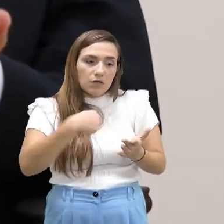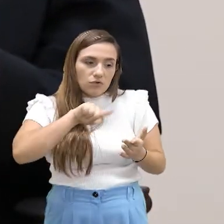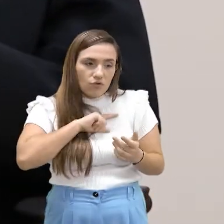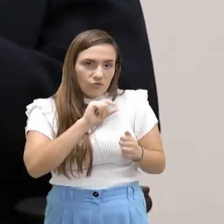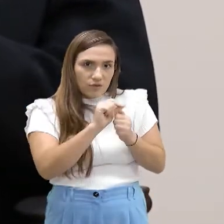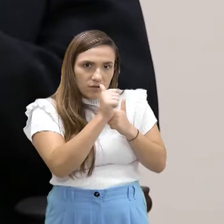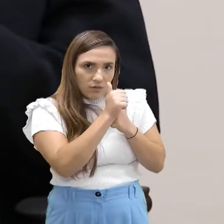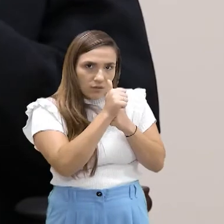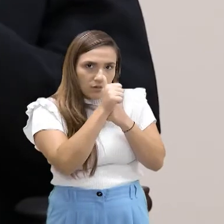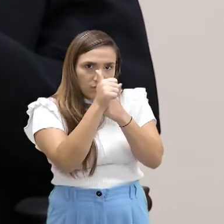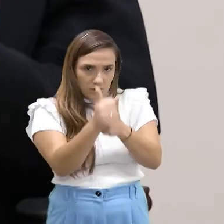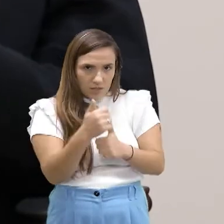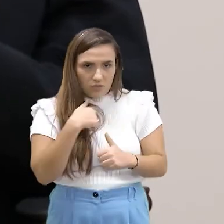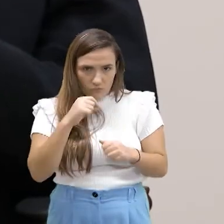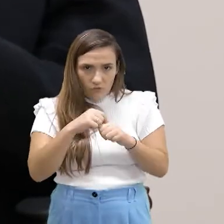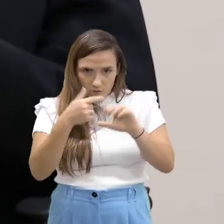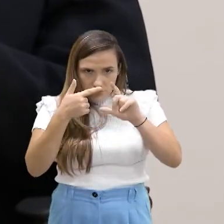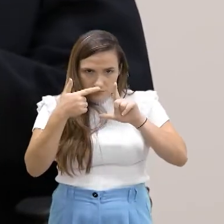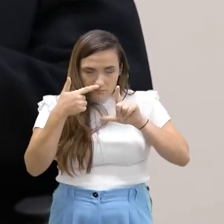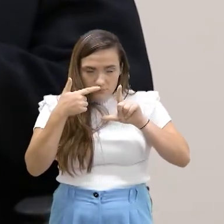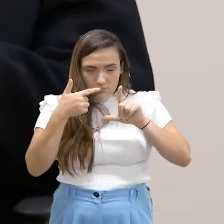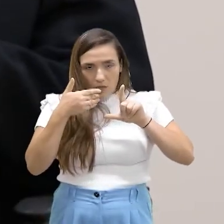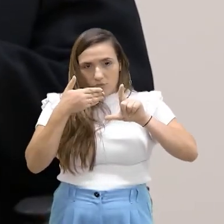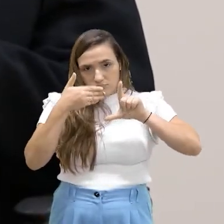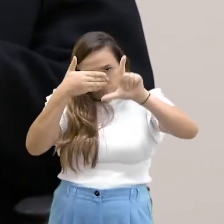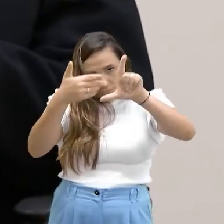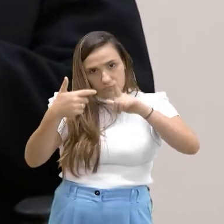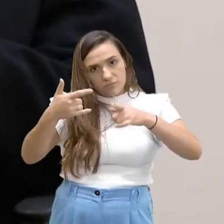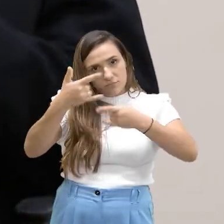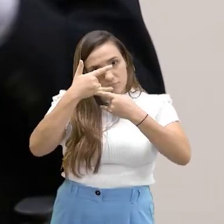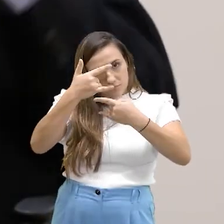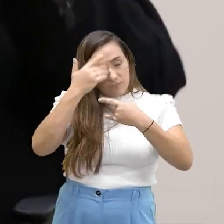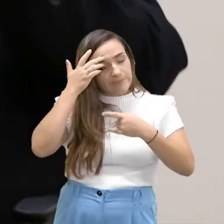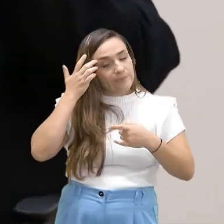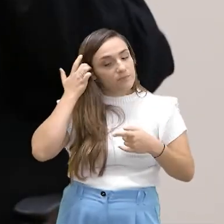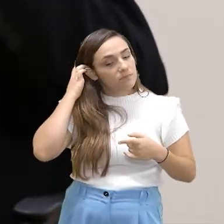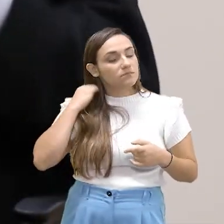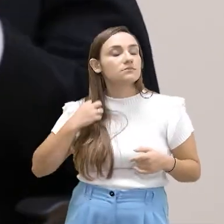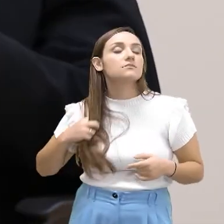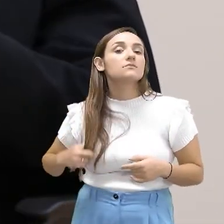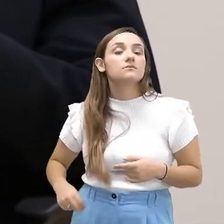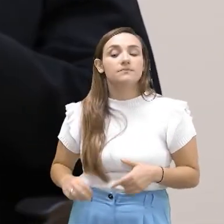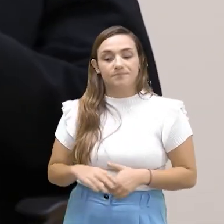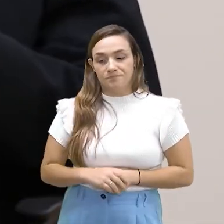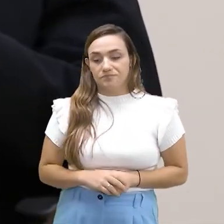modalidade de correição por videoconferência. Nós temos